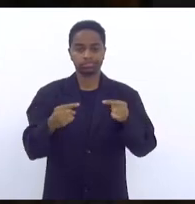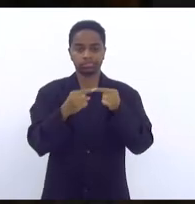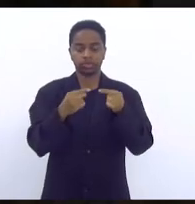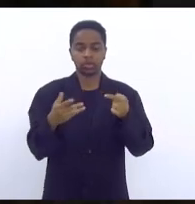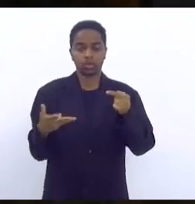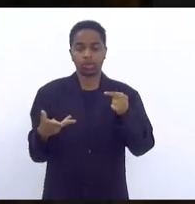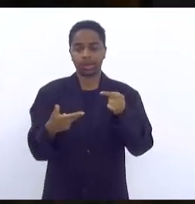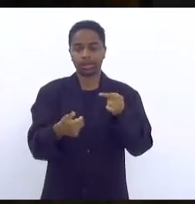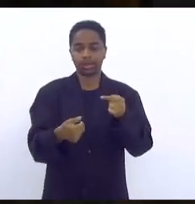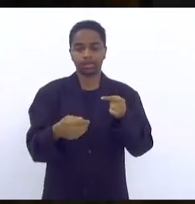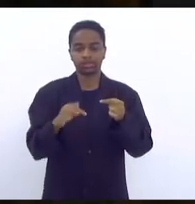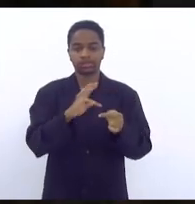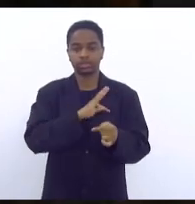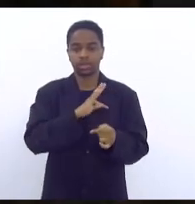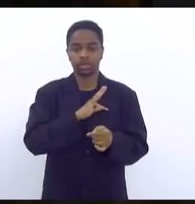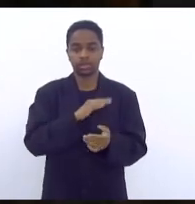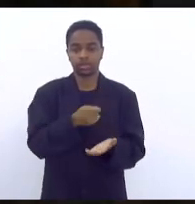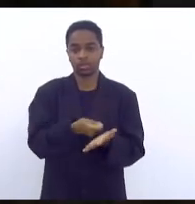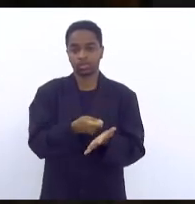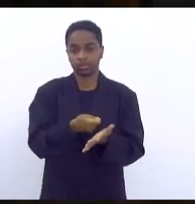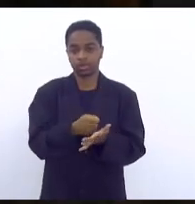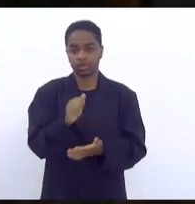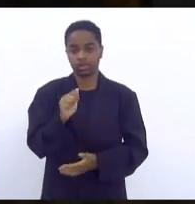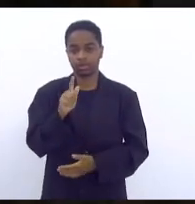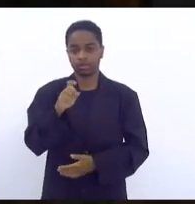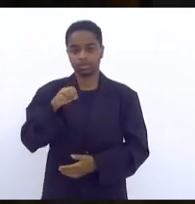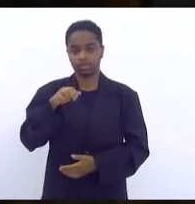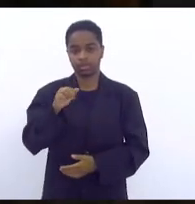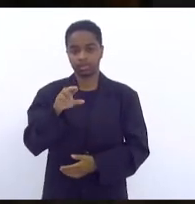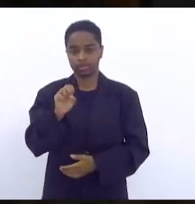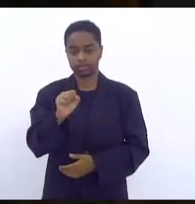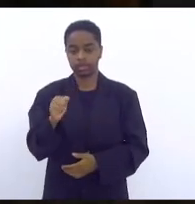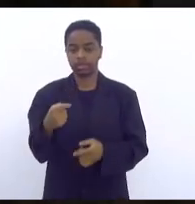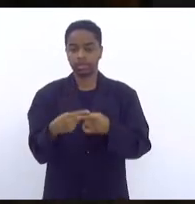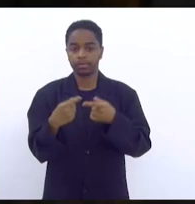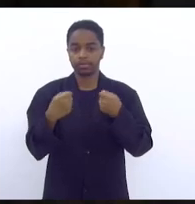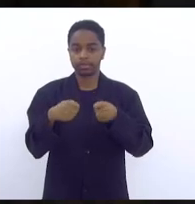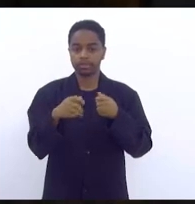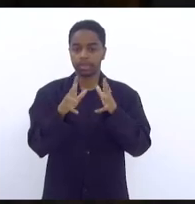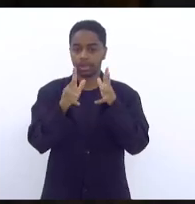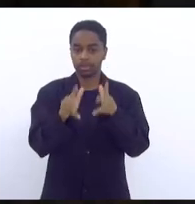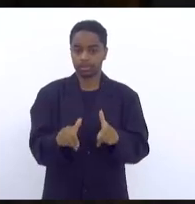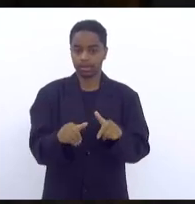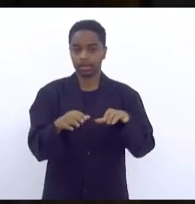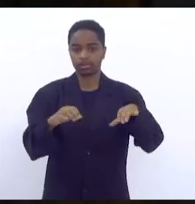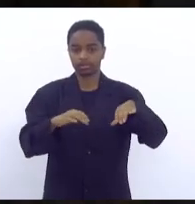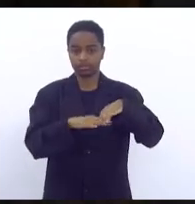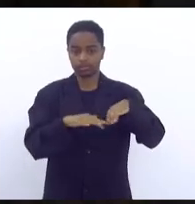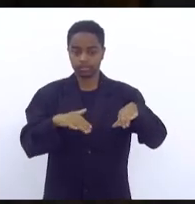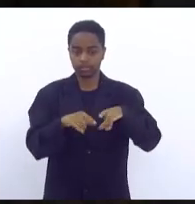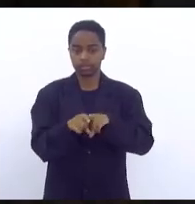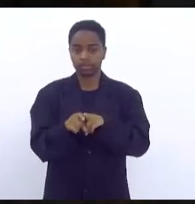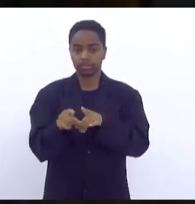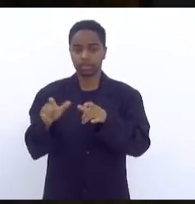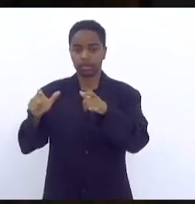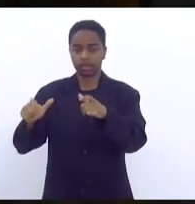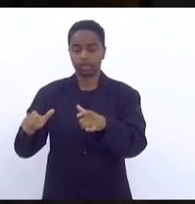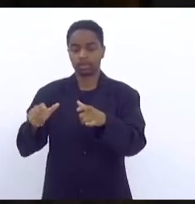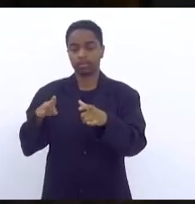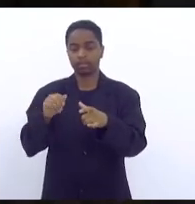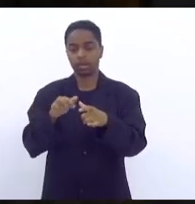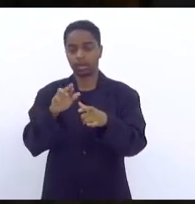exigida pela Gena então a despoluição da da Bahia do da Lagoa da Barra e a qualidade